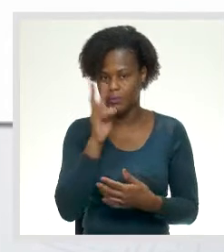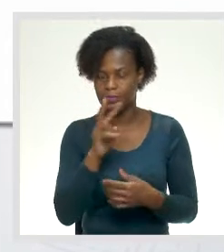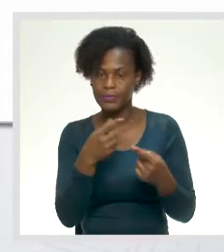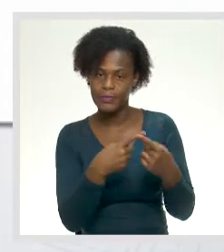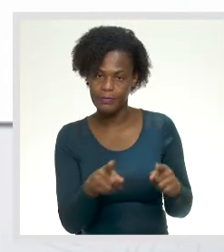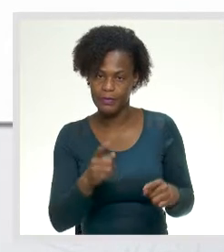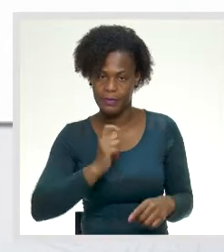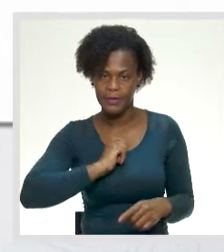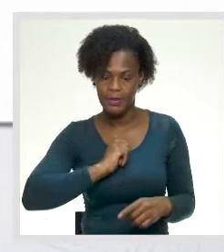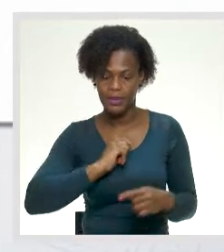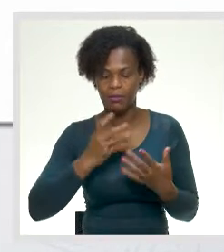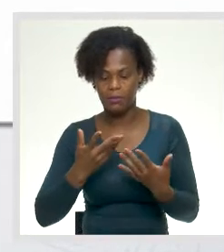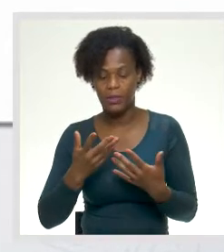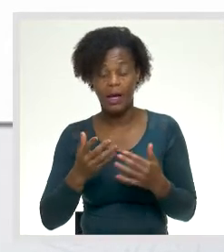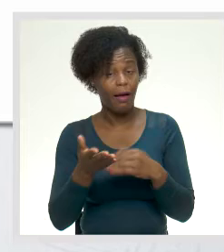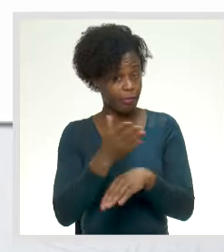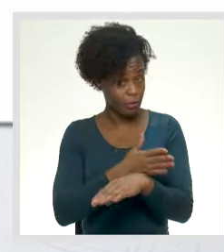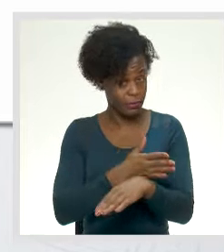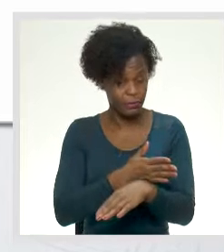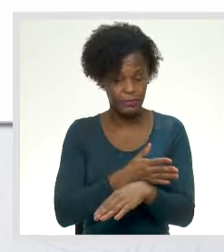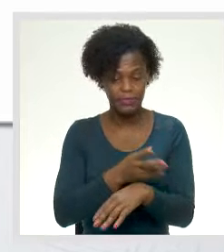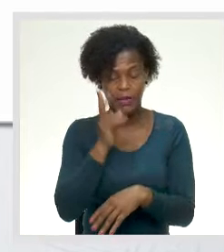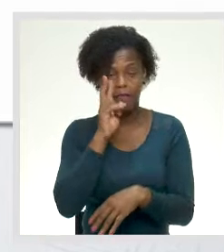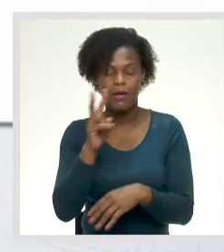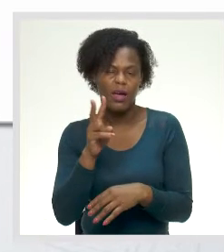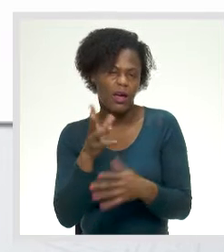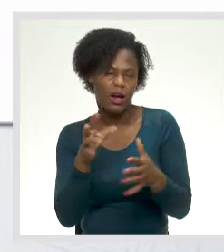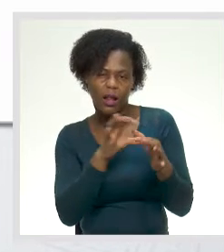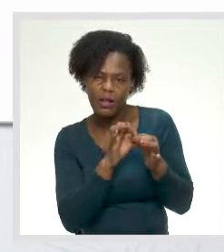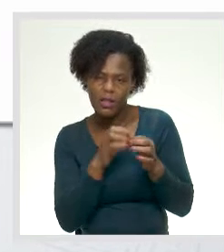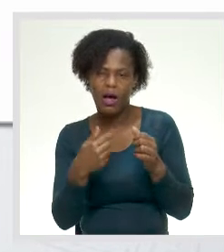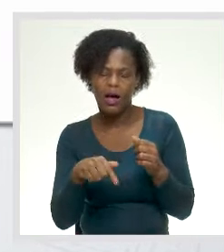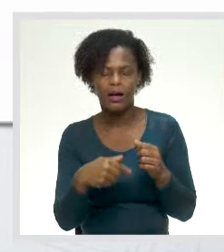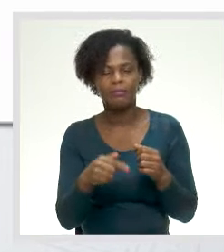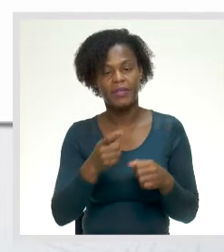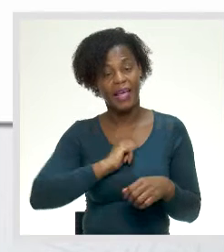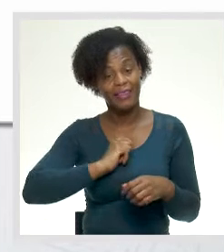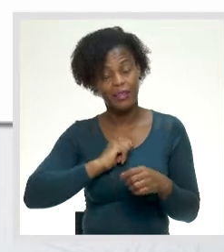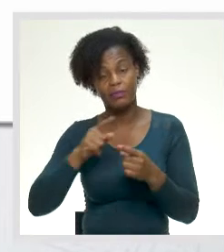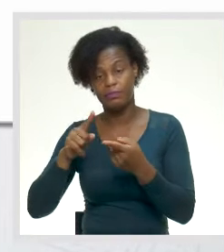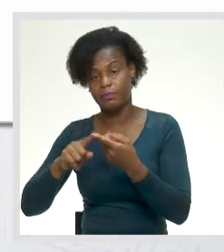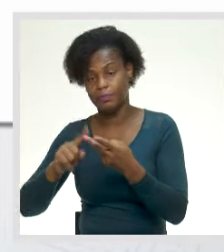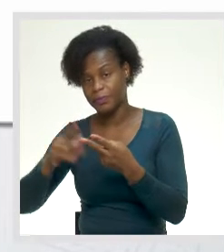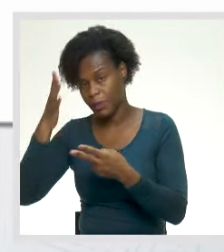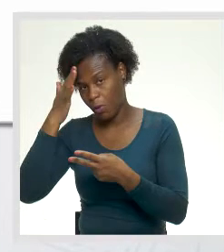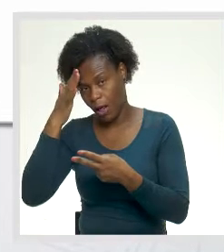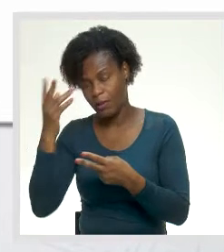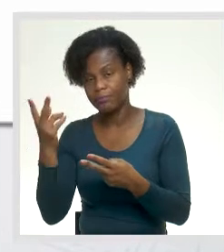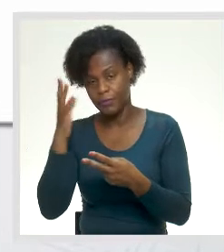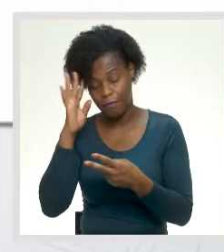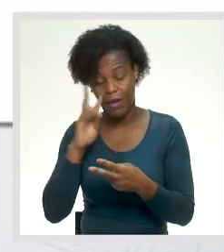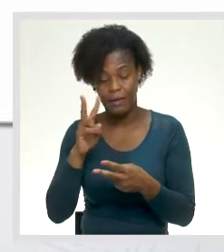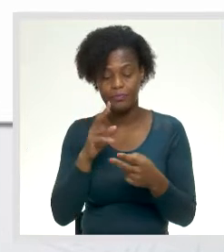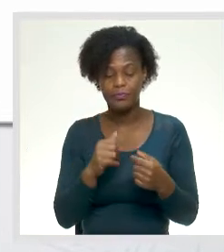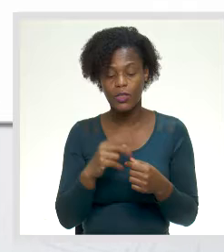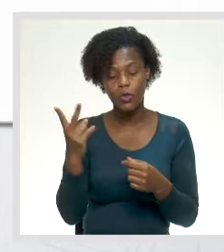diferença entre ética e, ou melhor, antes, a semelhança que existe entre ética e moral. Ambas visam